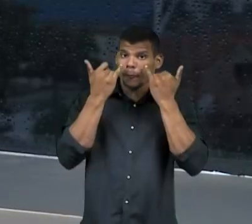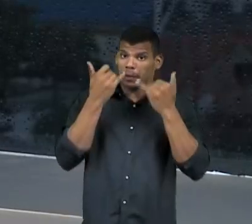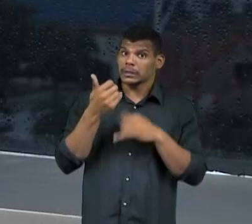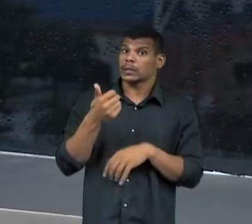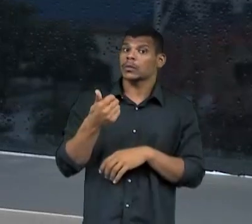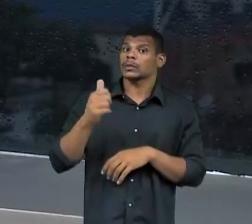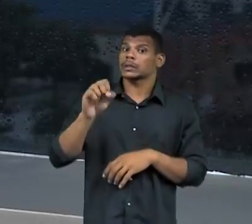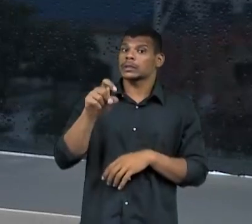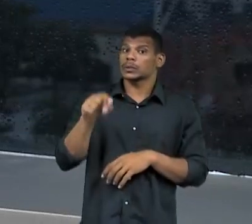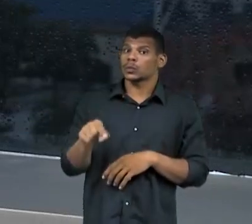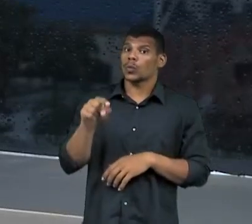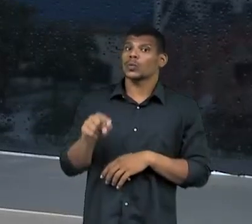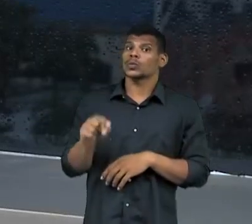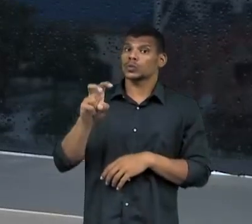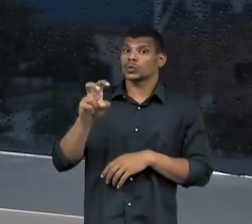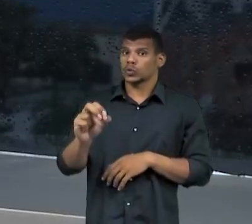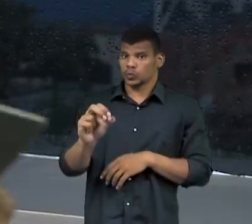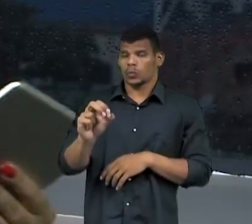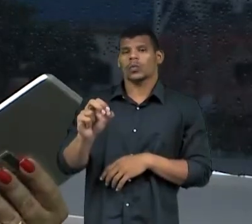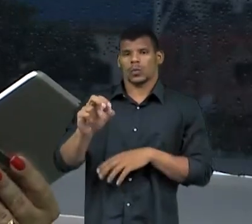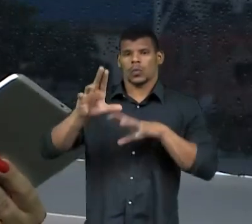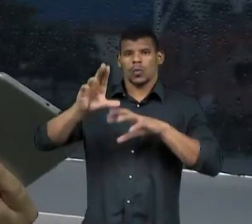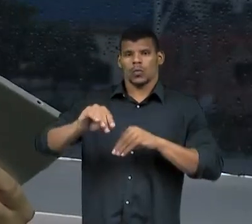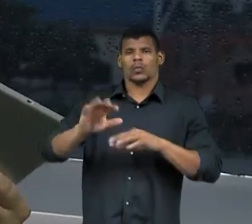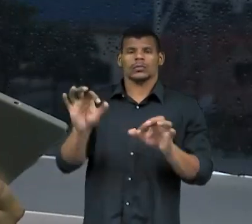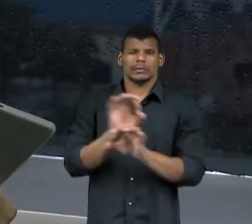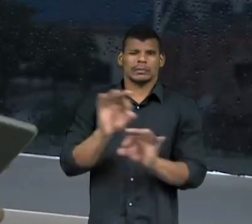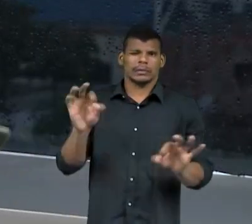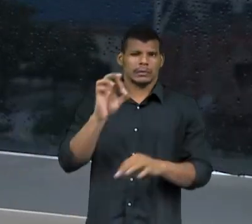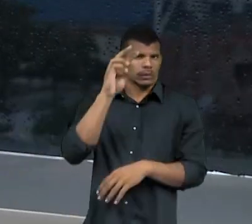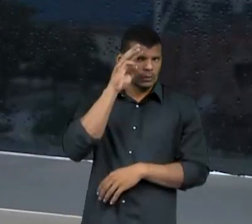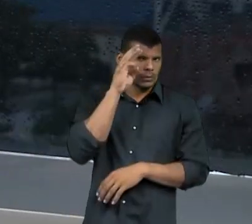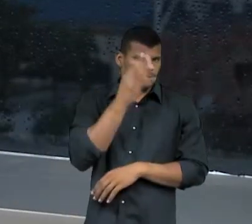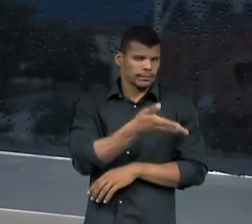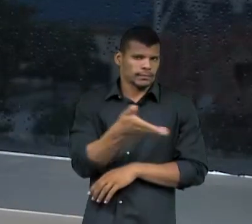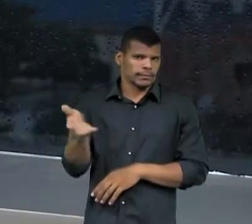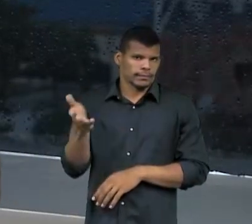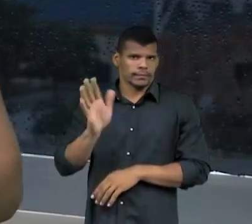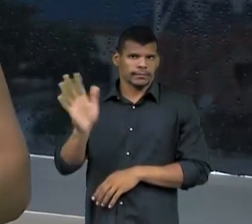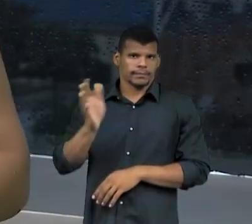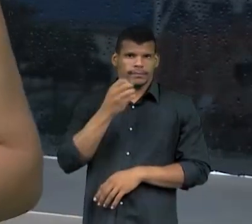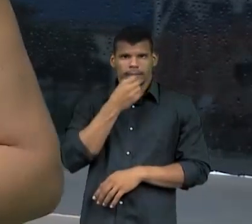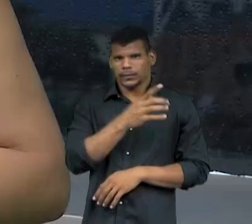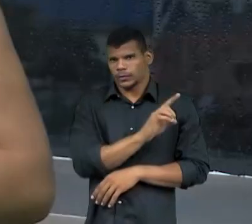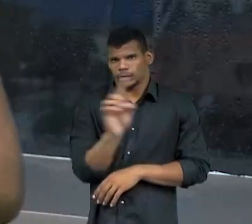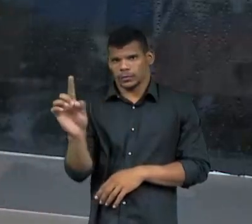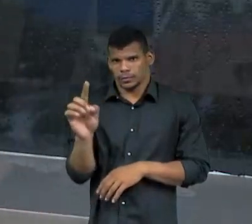Assembleia, às 10 para as 7 da noite. Uma ótima terça-feira para você e um bom dia.